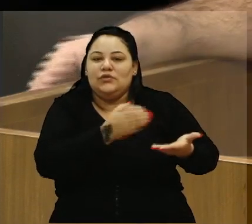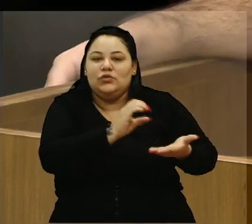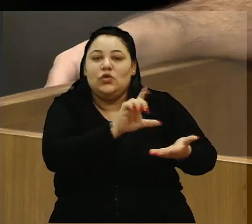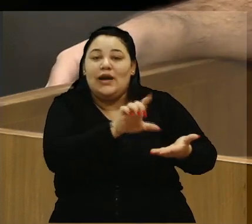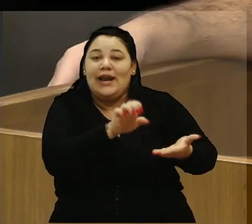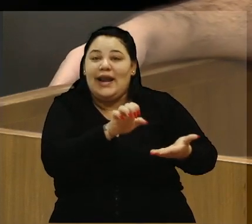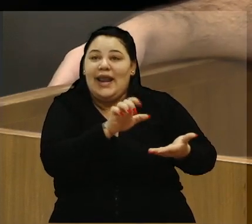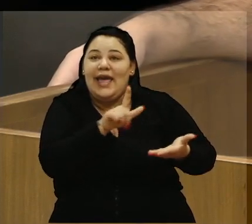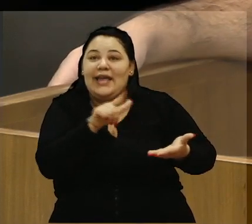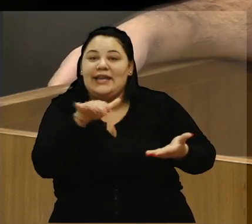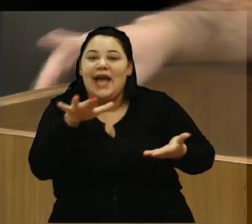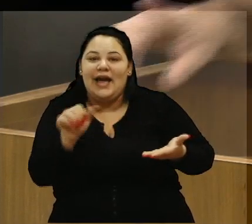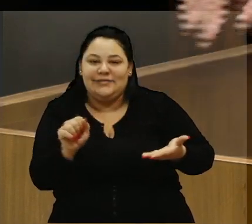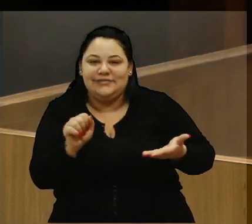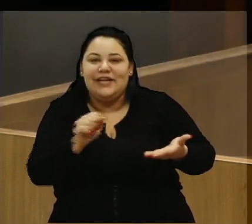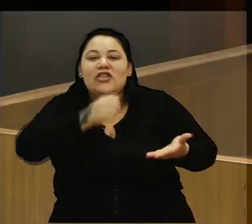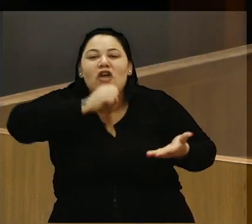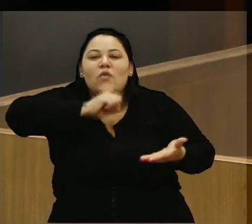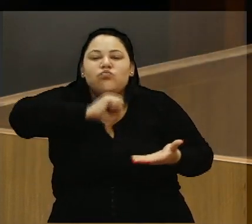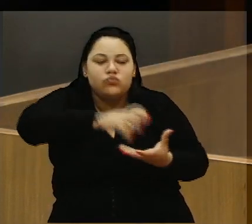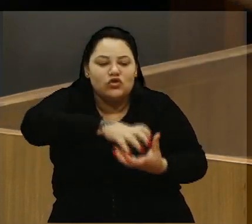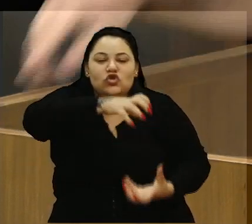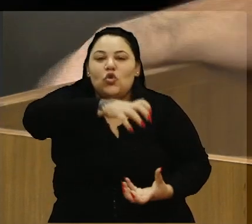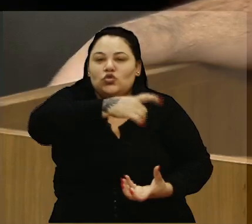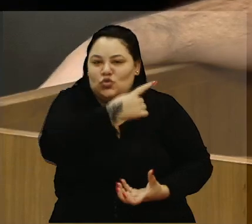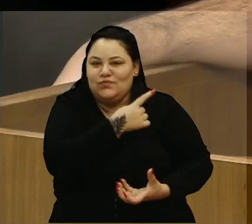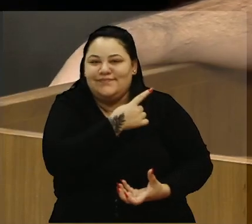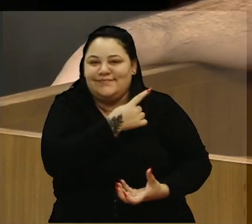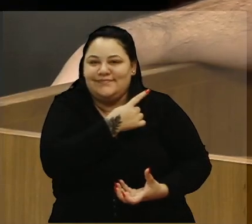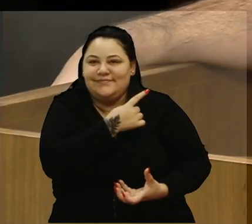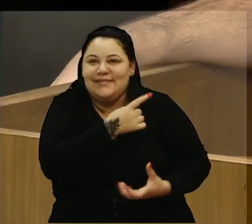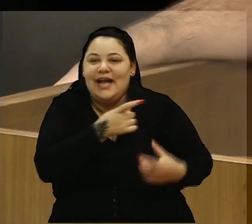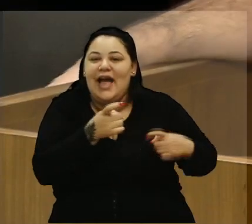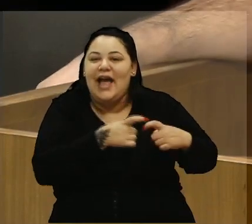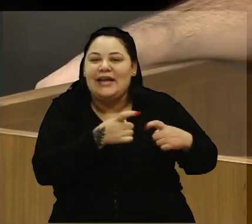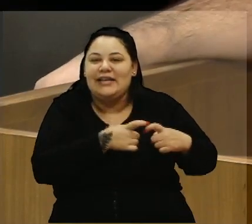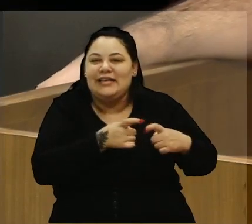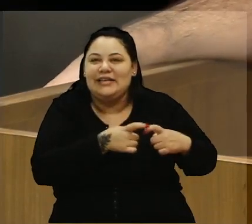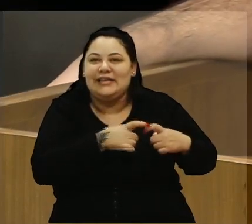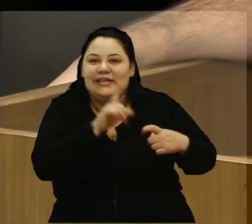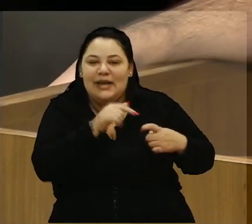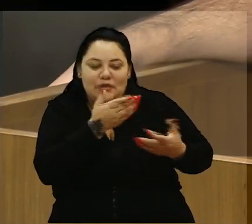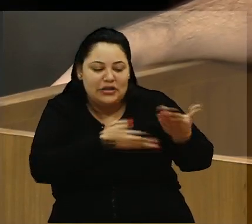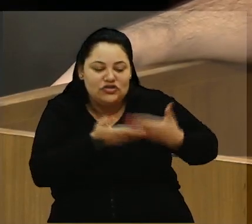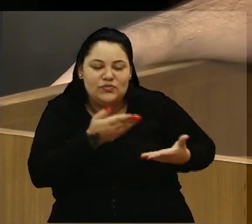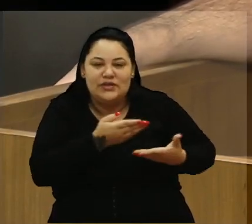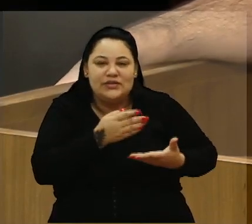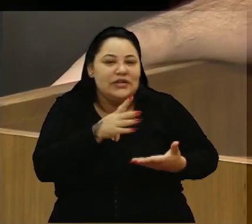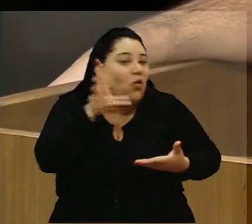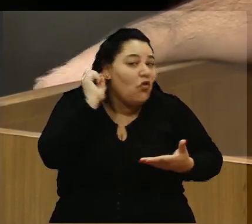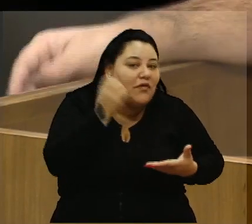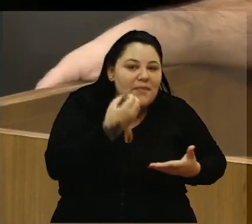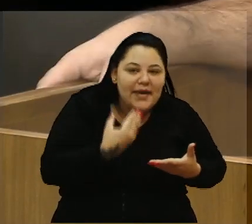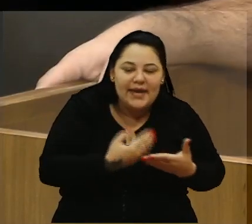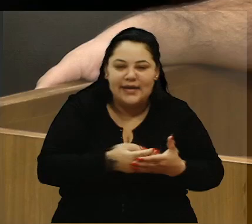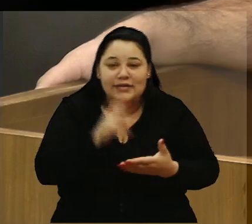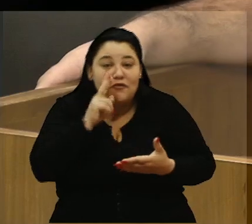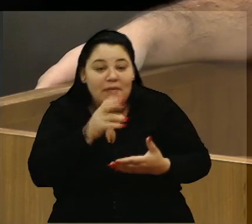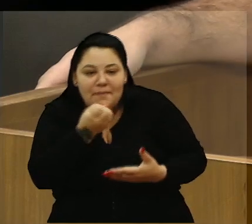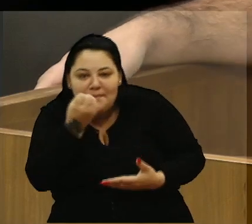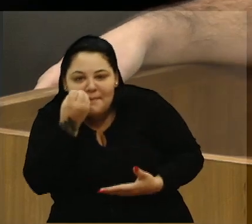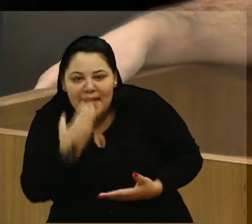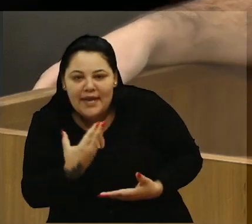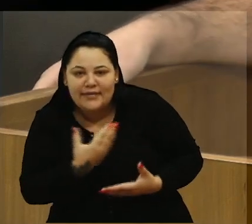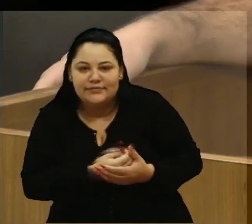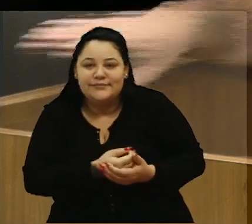é para o vovozinho, que é para a pessoa que não está enxergando direito, que não está escutando direito, faltaram a consulta.